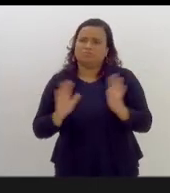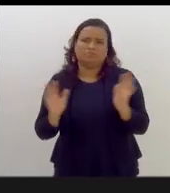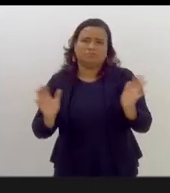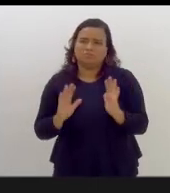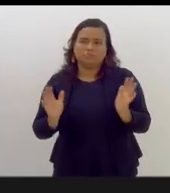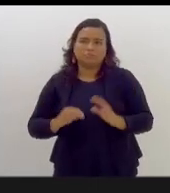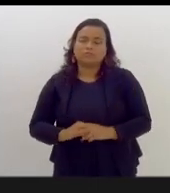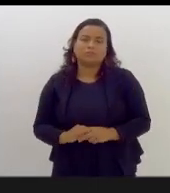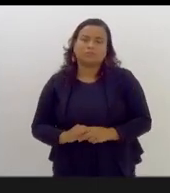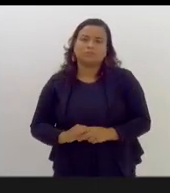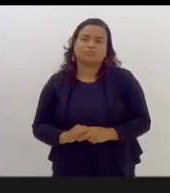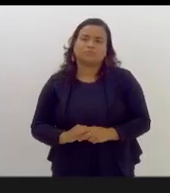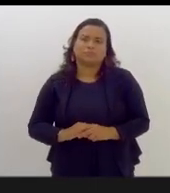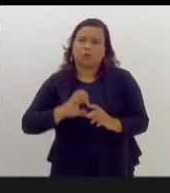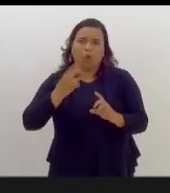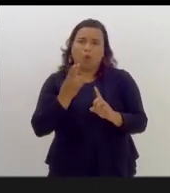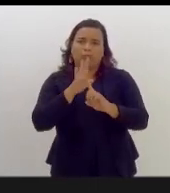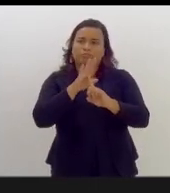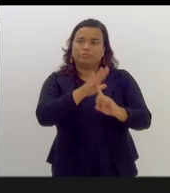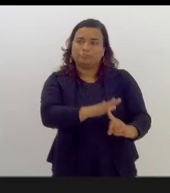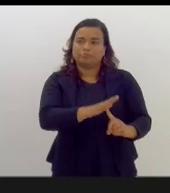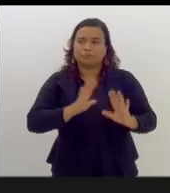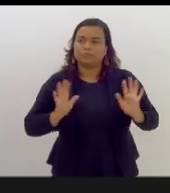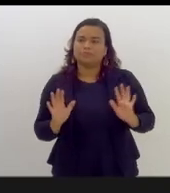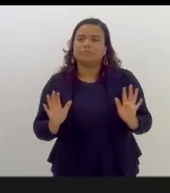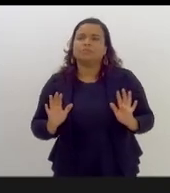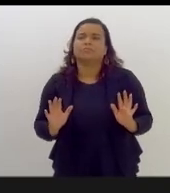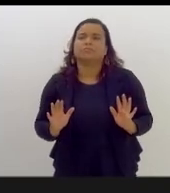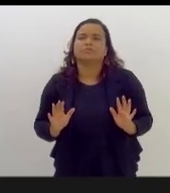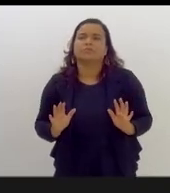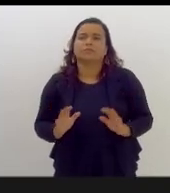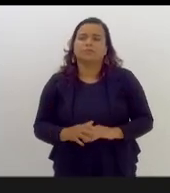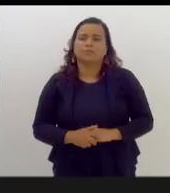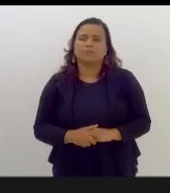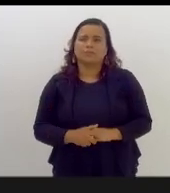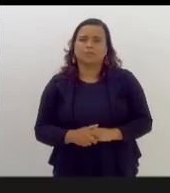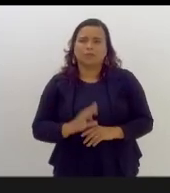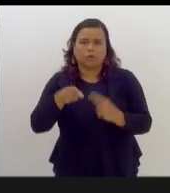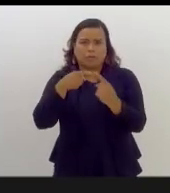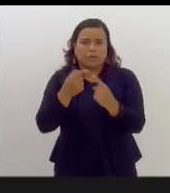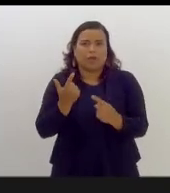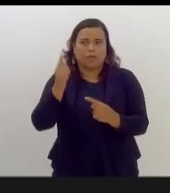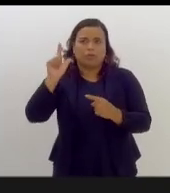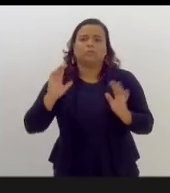assédio ou violência contra mulheres? Foi o inverso. Quem...